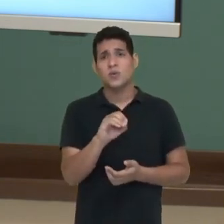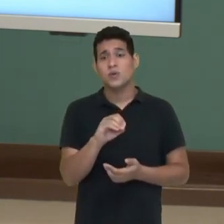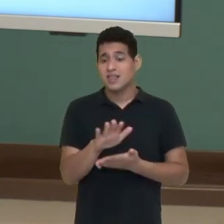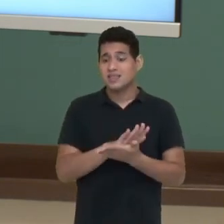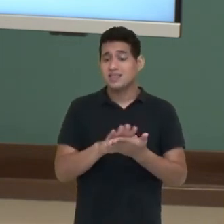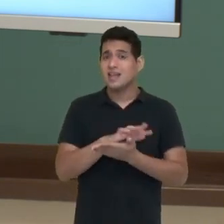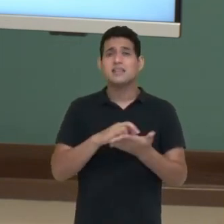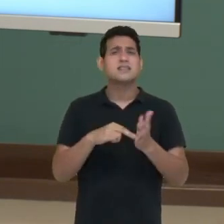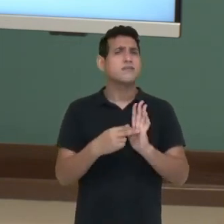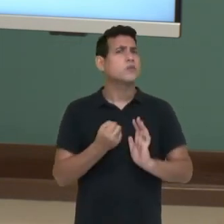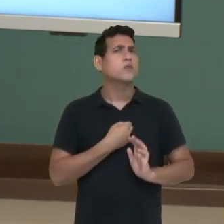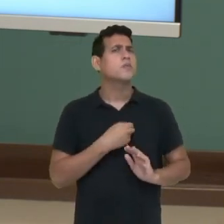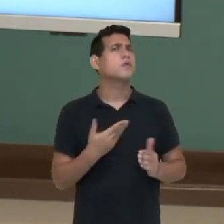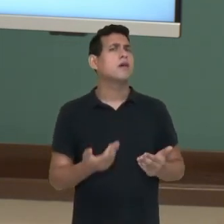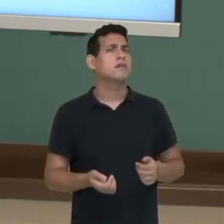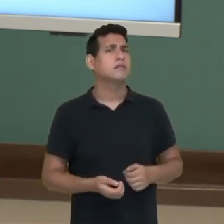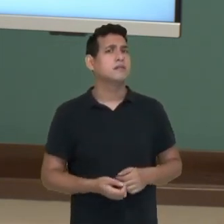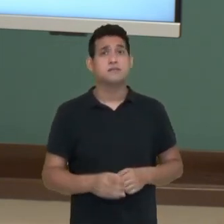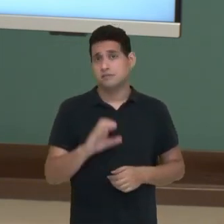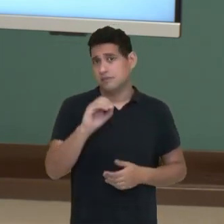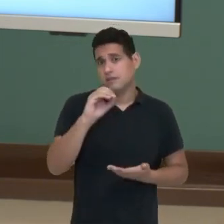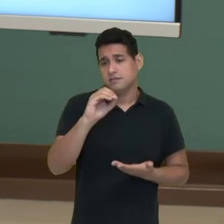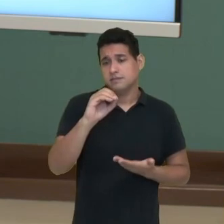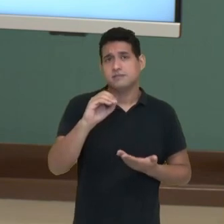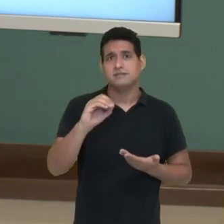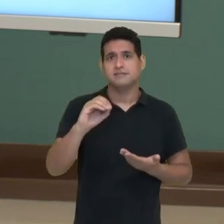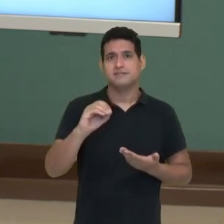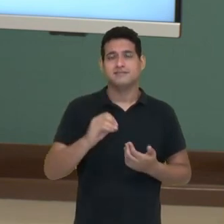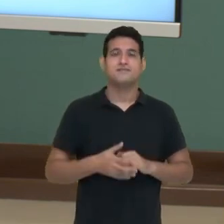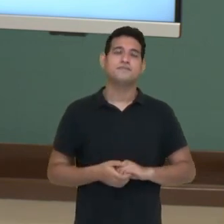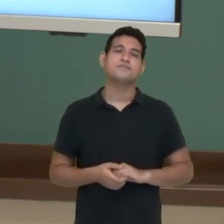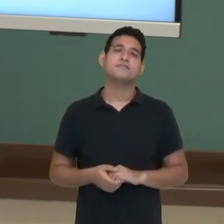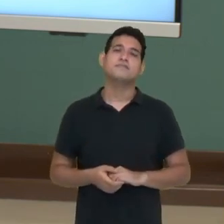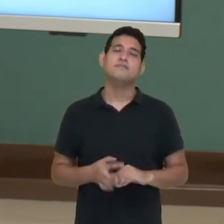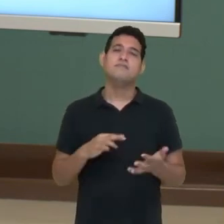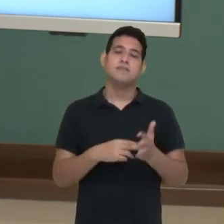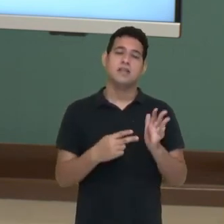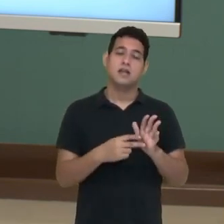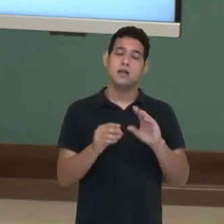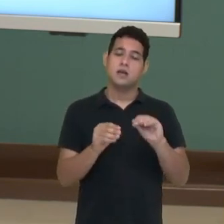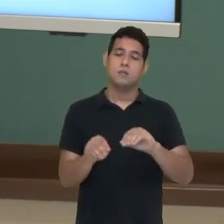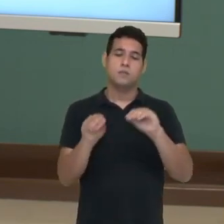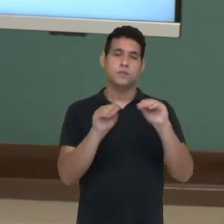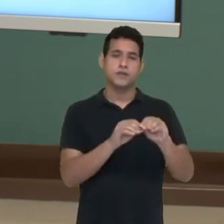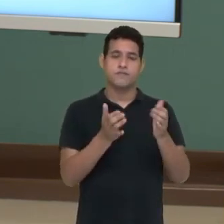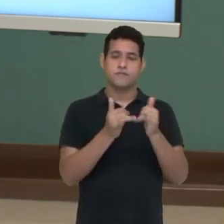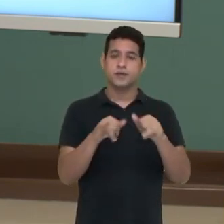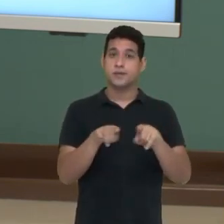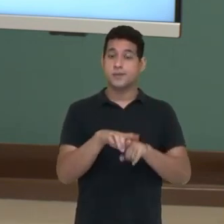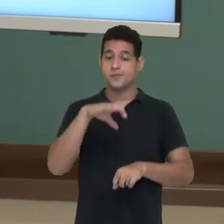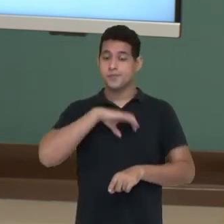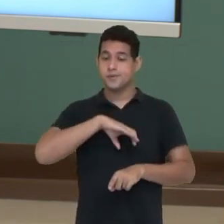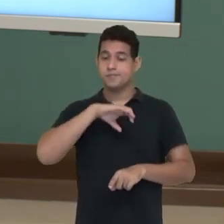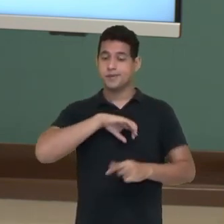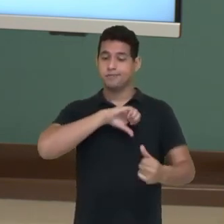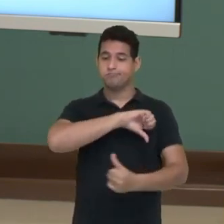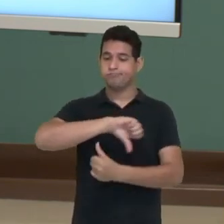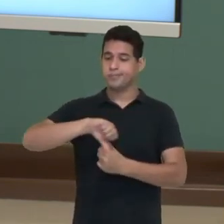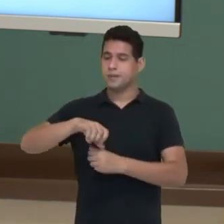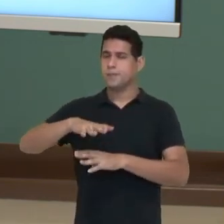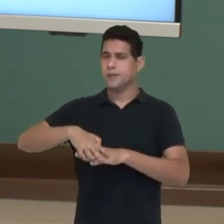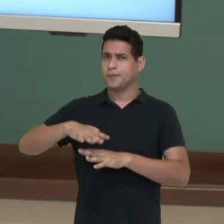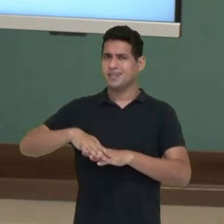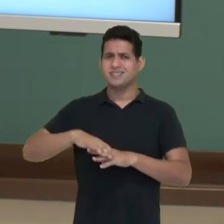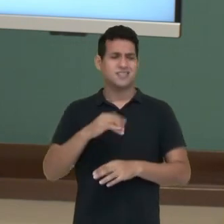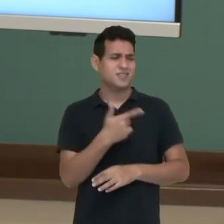Que número que é nada? 0, ok? Então, é essa transferência de informação do português para a matemática. Então,